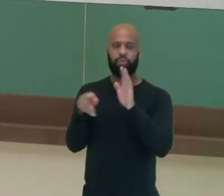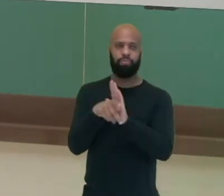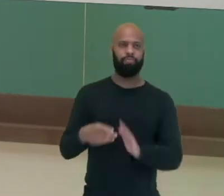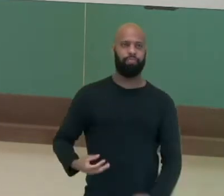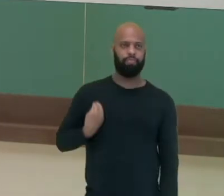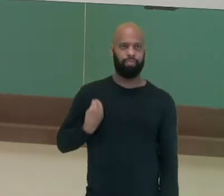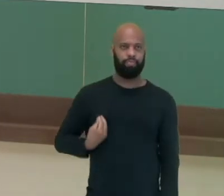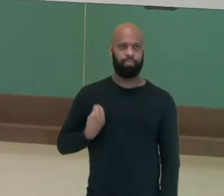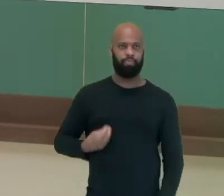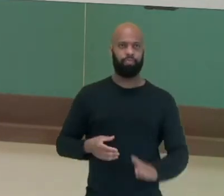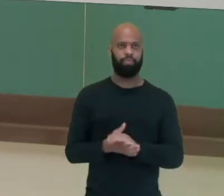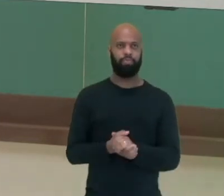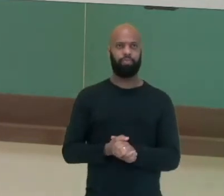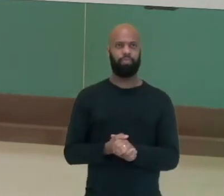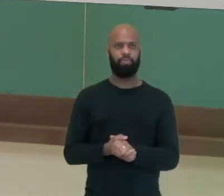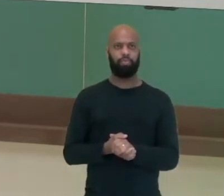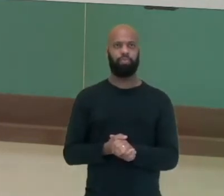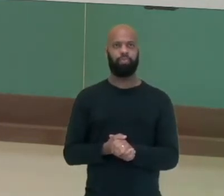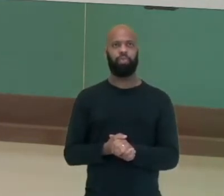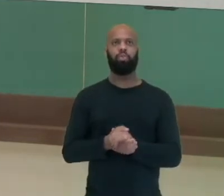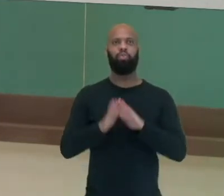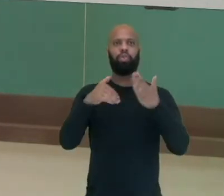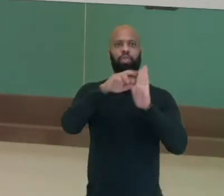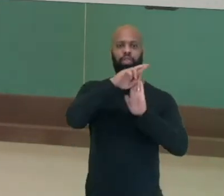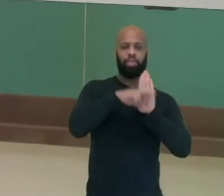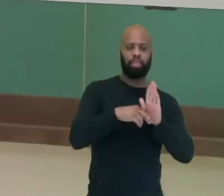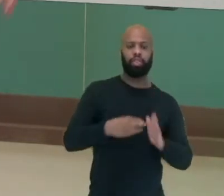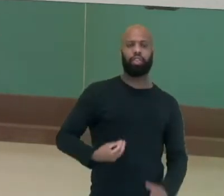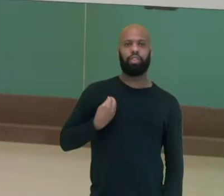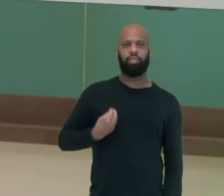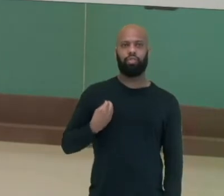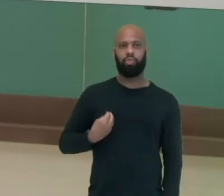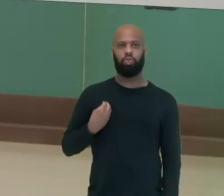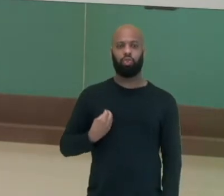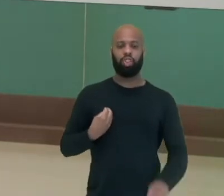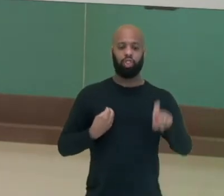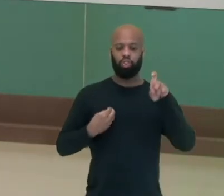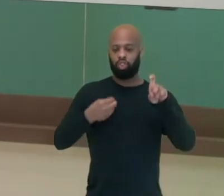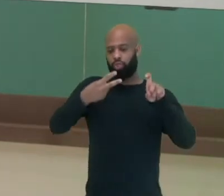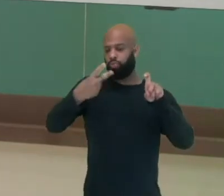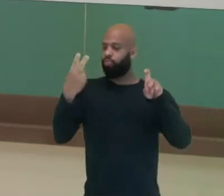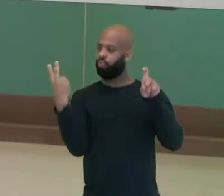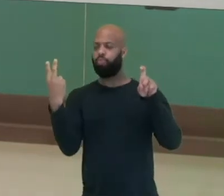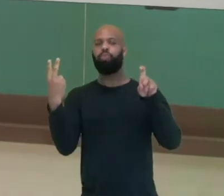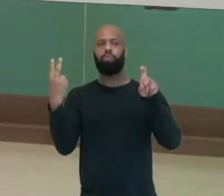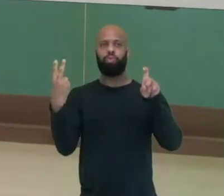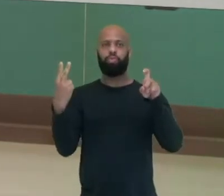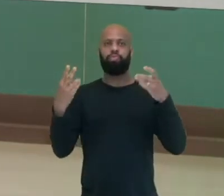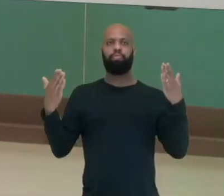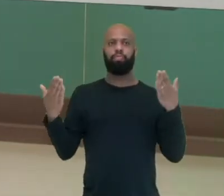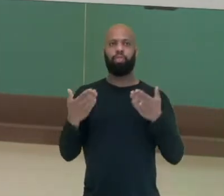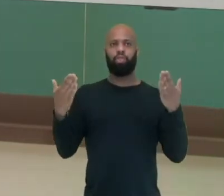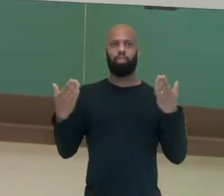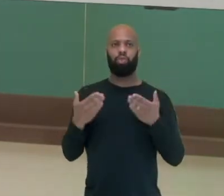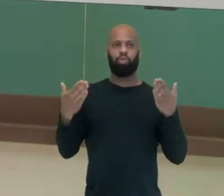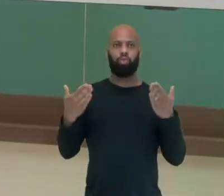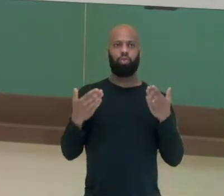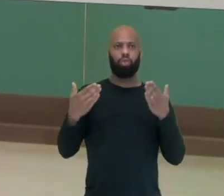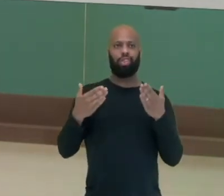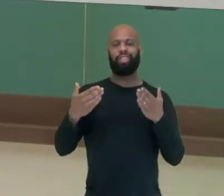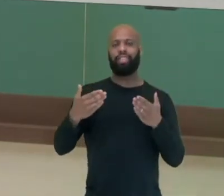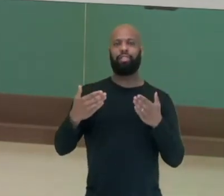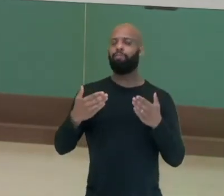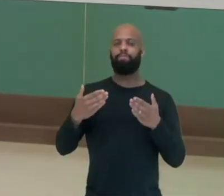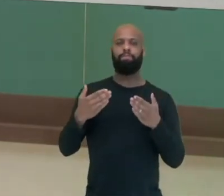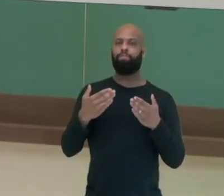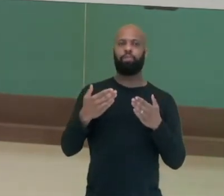né? Então, vamos pensar que a condição de existência era que o meu x tem que ser maior do que 2. Nesse caso, aqui ficará